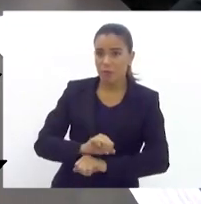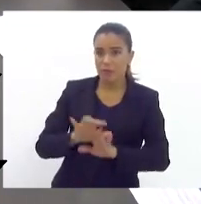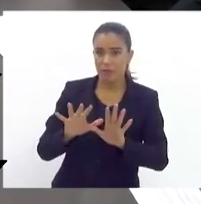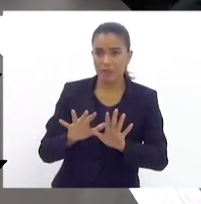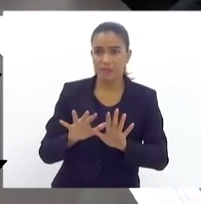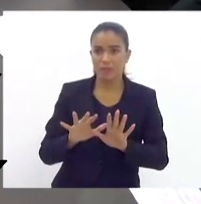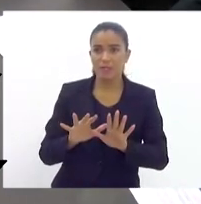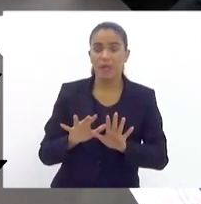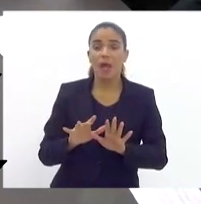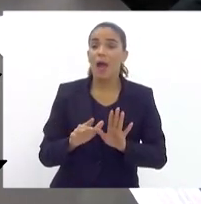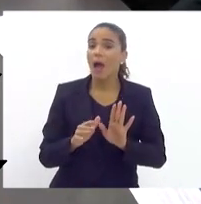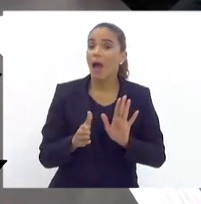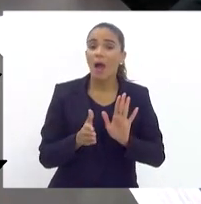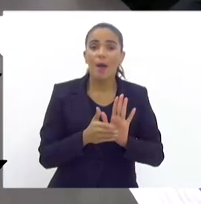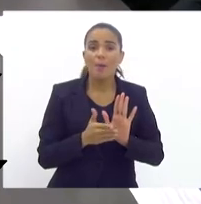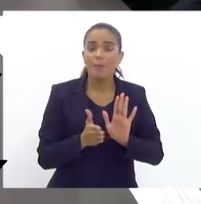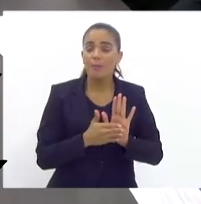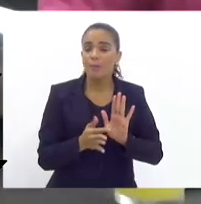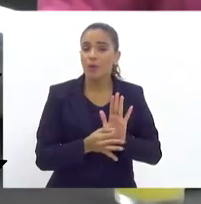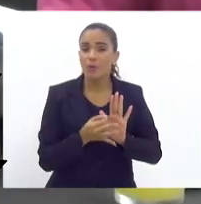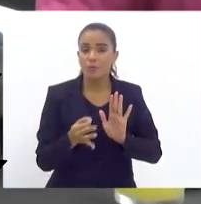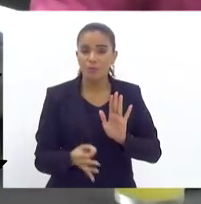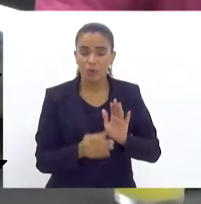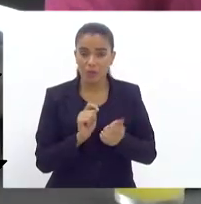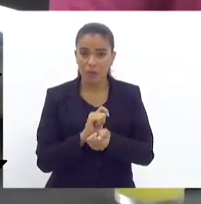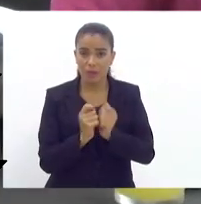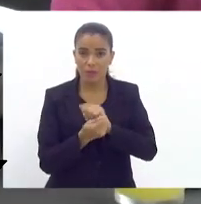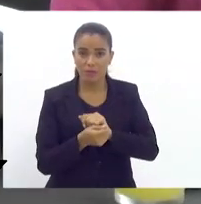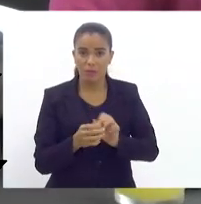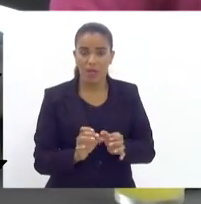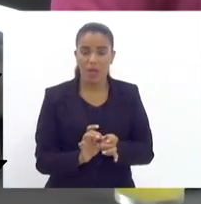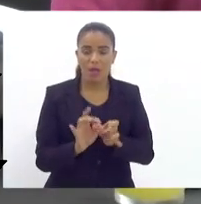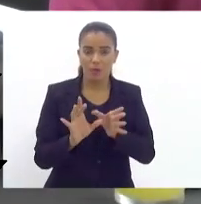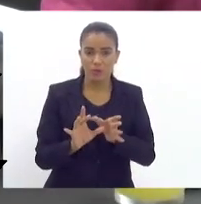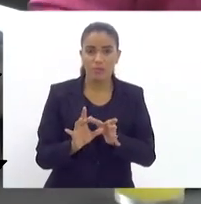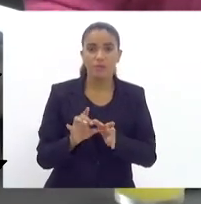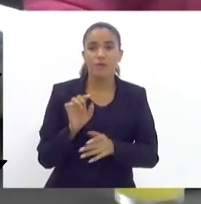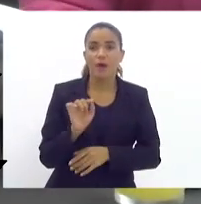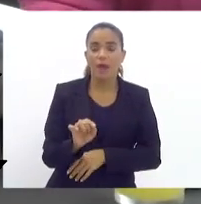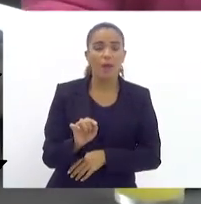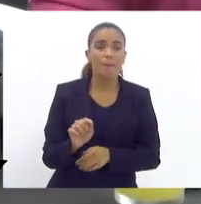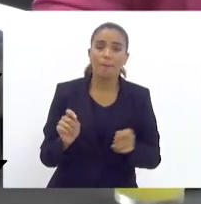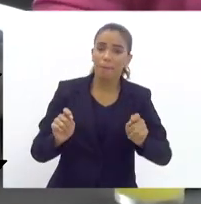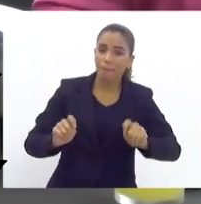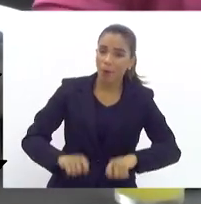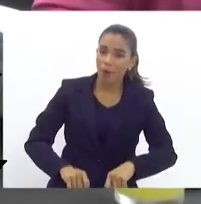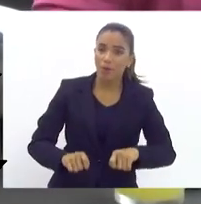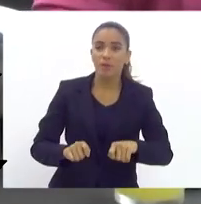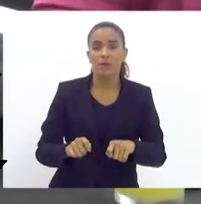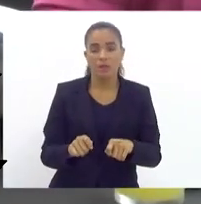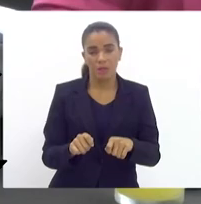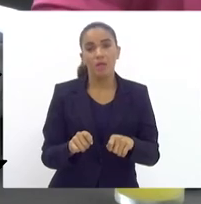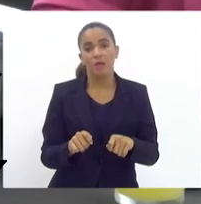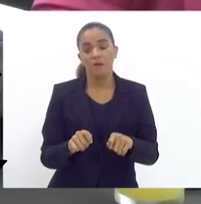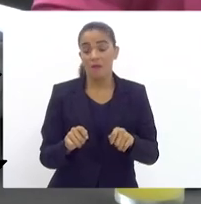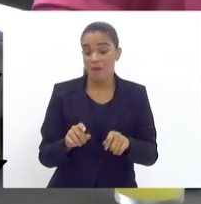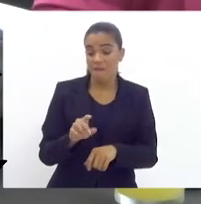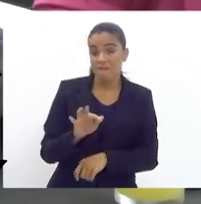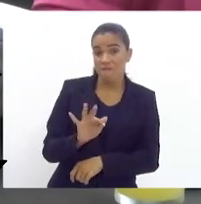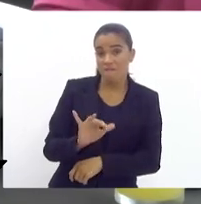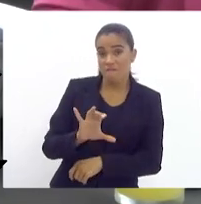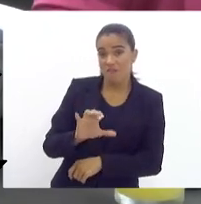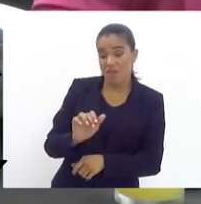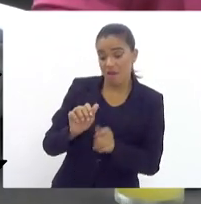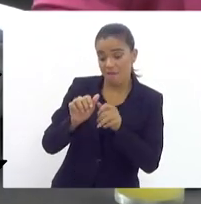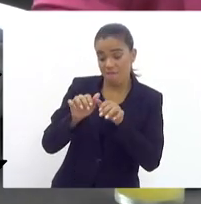que a proposta de transformar em autorizativo é dizer, poderá ficar, fica, né? Não